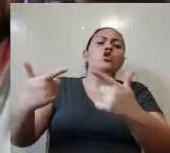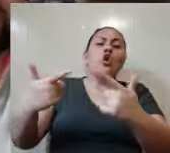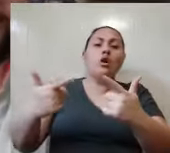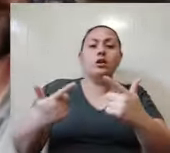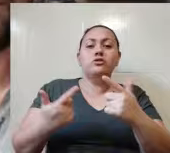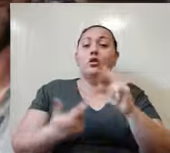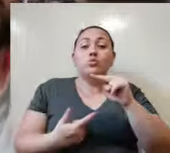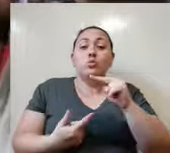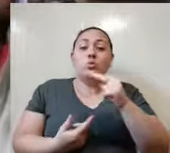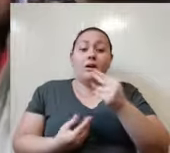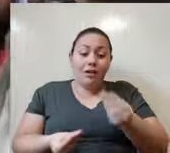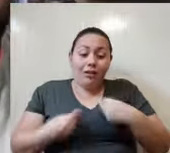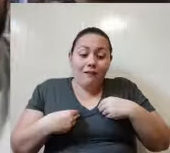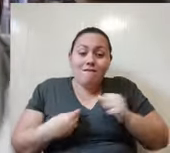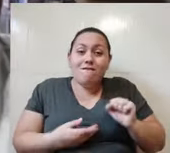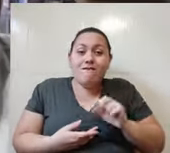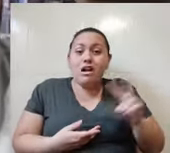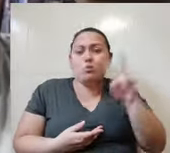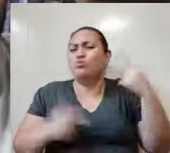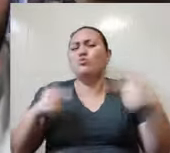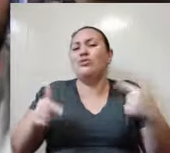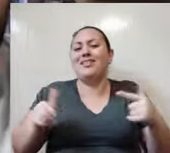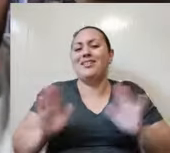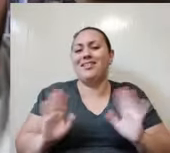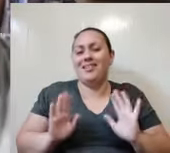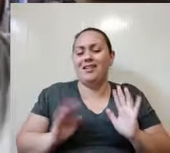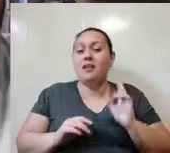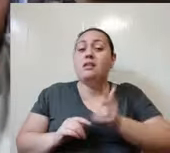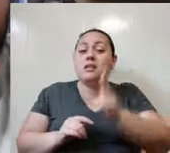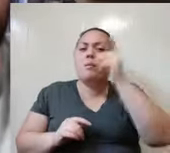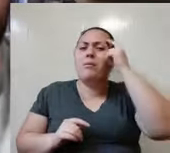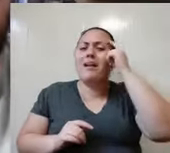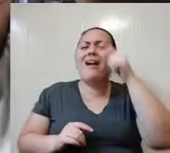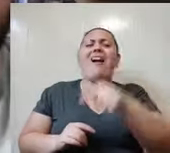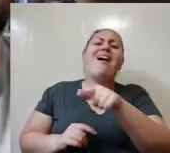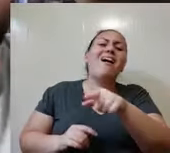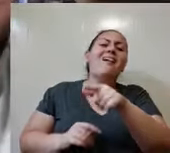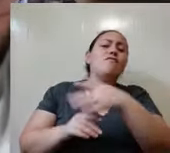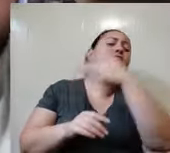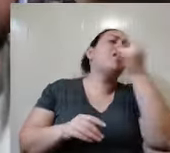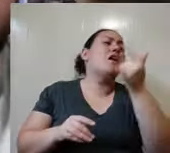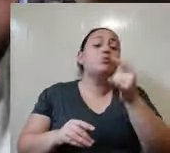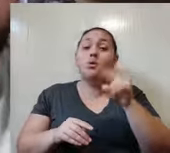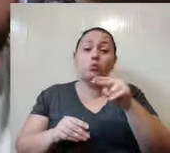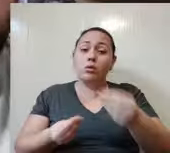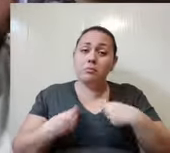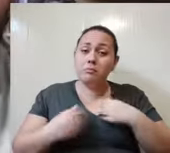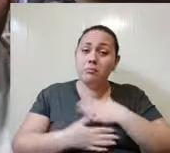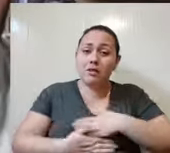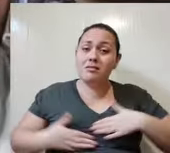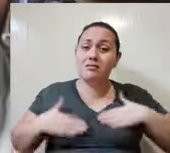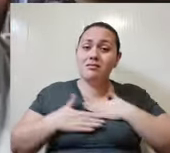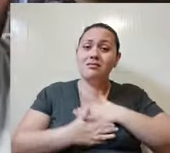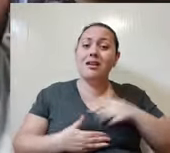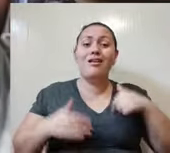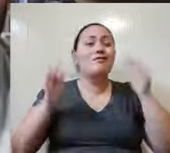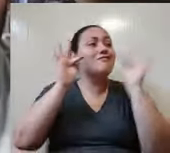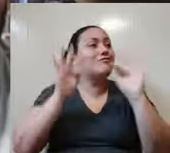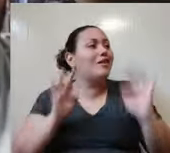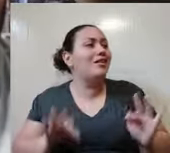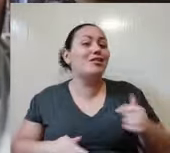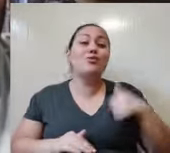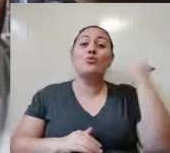Ou qualquer coisa que faz com que a pessoa nunca tenha acesso a essa satisfação e a essa felicidade, a